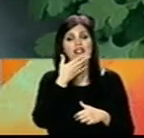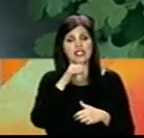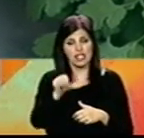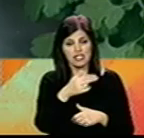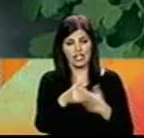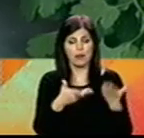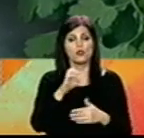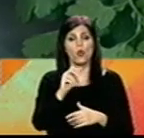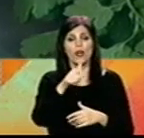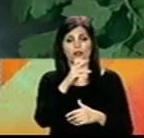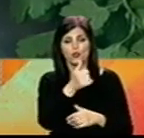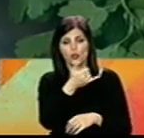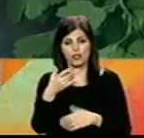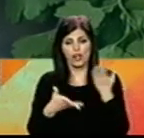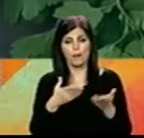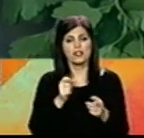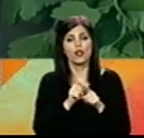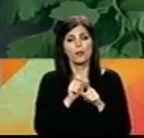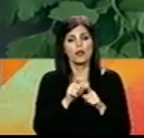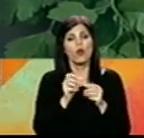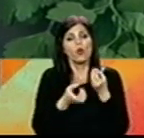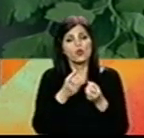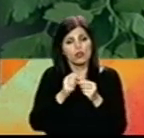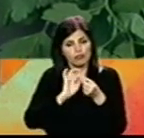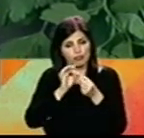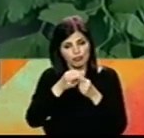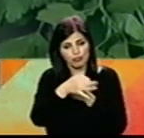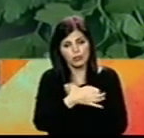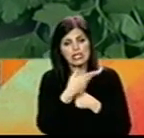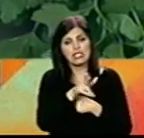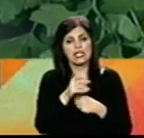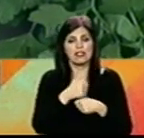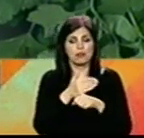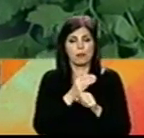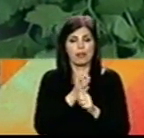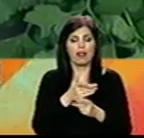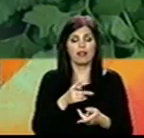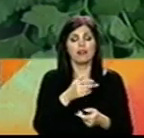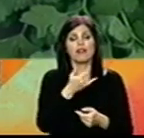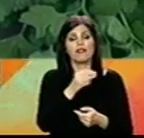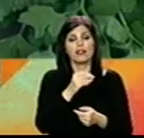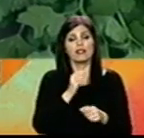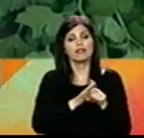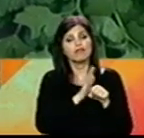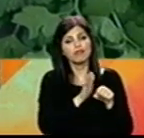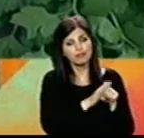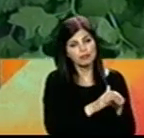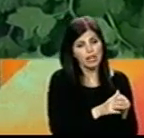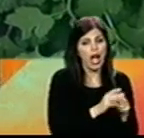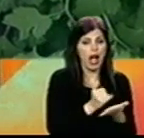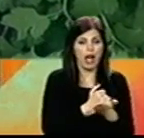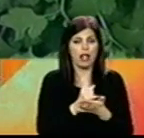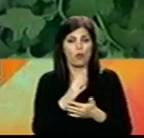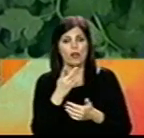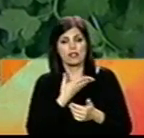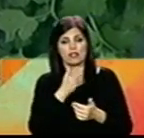coentros, 200 gramas de grão de bico cozido e descascado, 100 de cebola picada e 20 gramas de alho laminado. E ainda temos mais. Vamos precisar